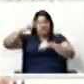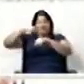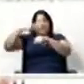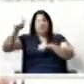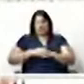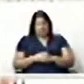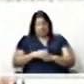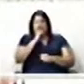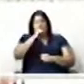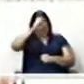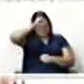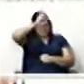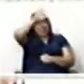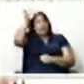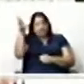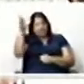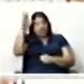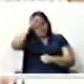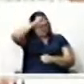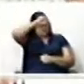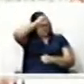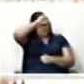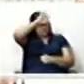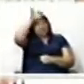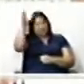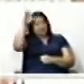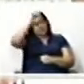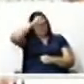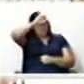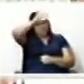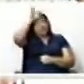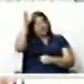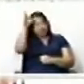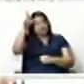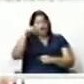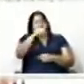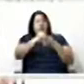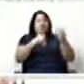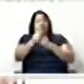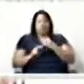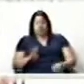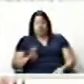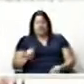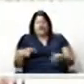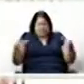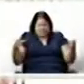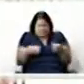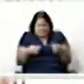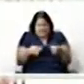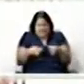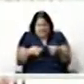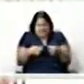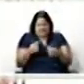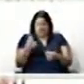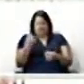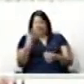os confins do Amazonas, numa unidade de saúde que tem quatro paredes, uma mesinha, uma cadeira, senta lá